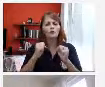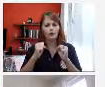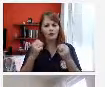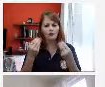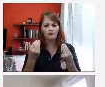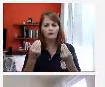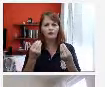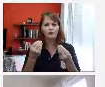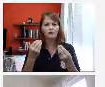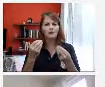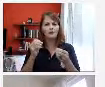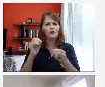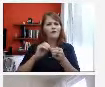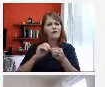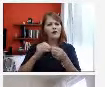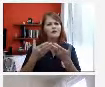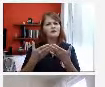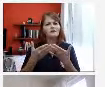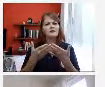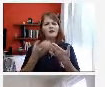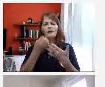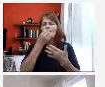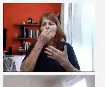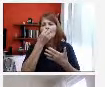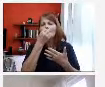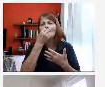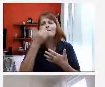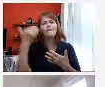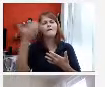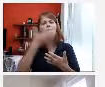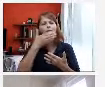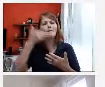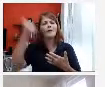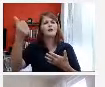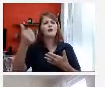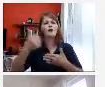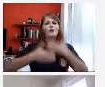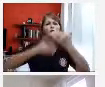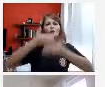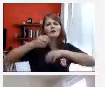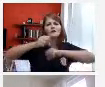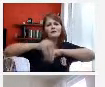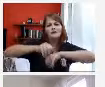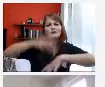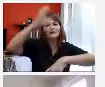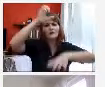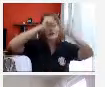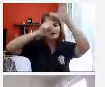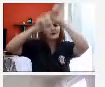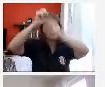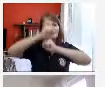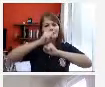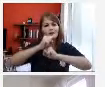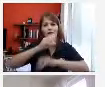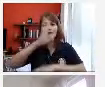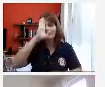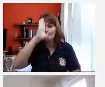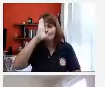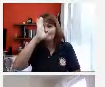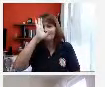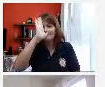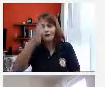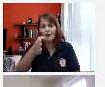tornar o mais agradável possível o processo de ensino e aprendizagem, em específico na área da matemática, que é o nosso foco aqui.